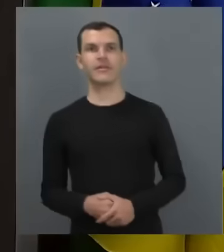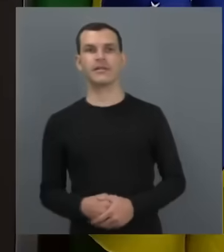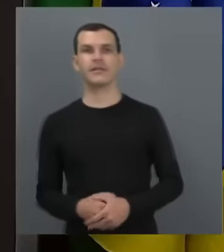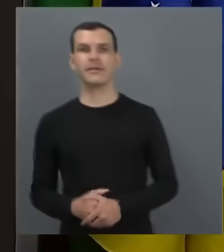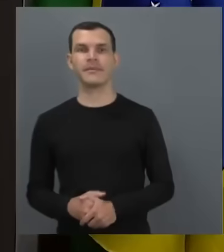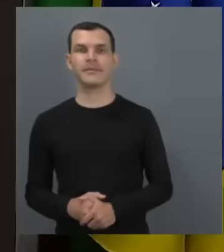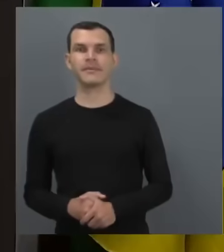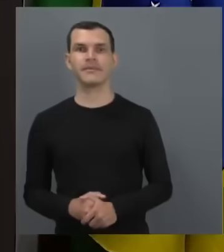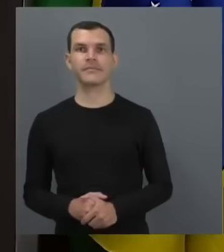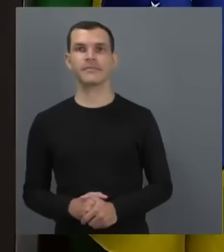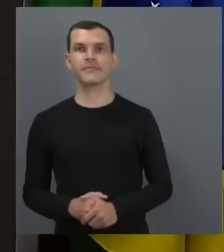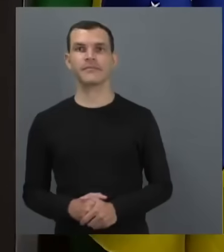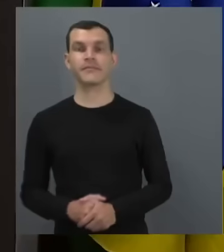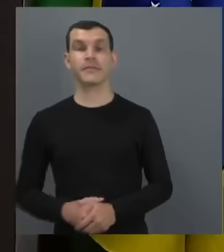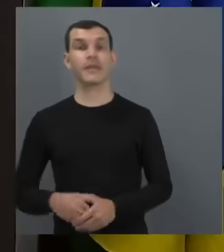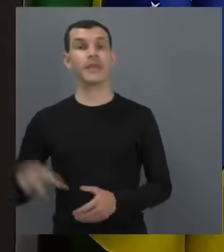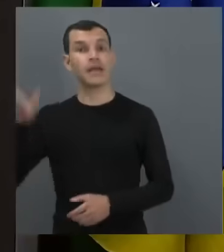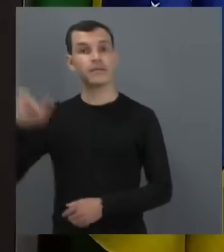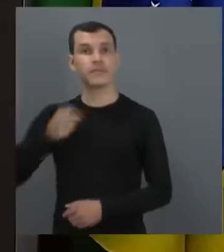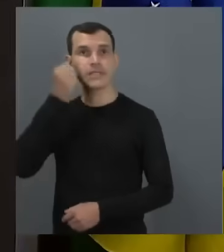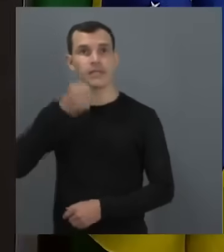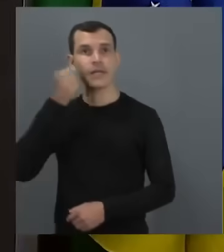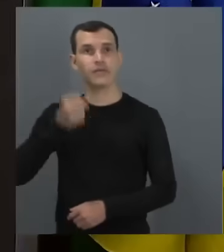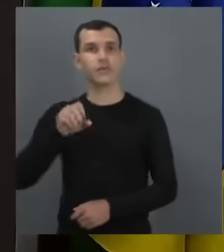Valério, senador Sérgio Moro.